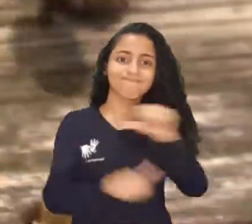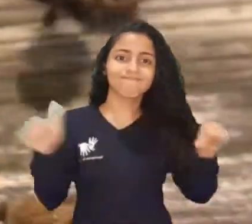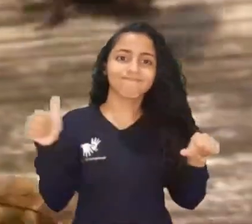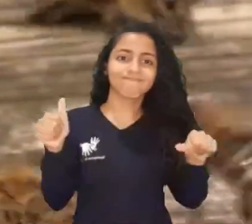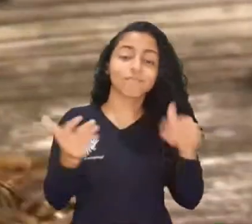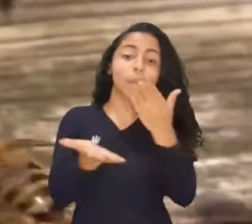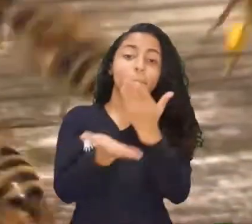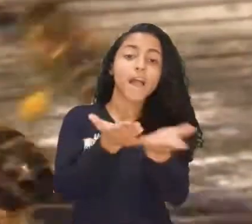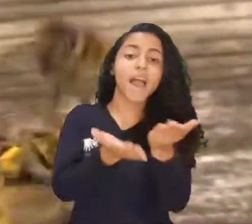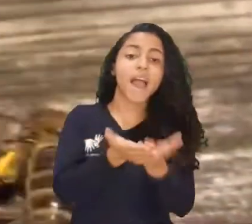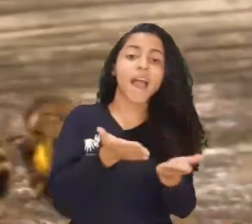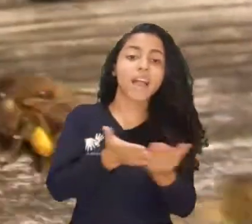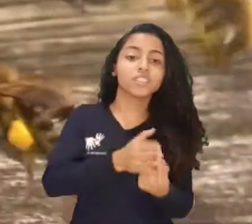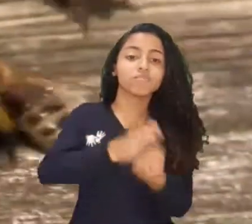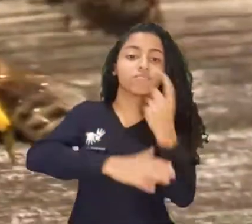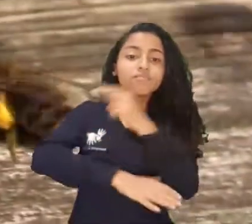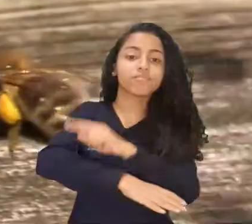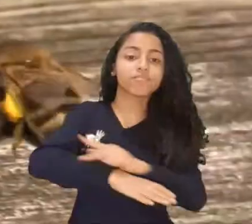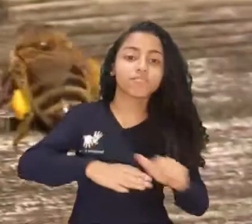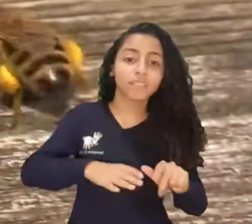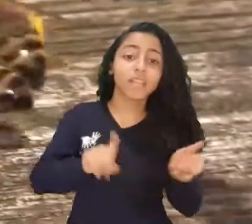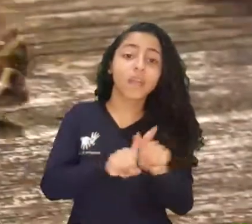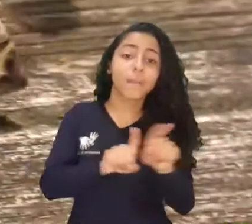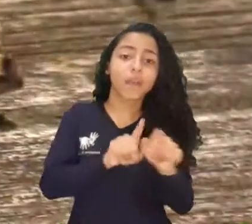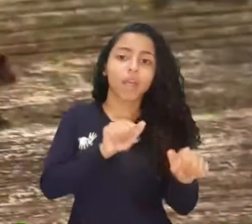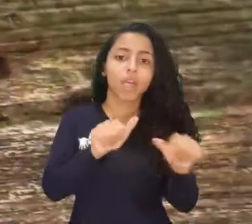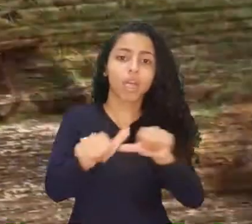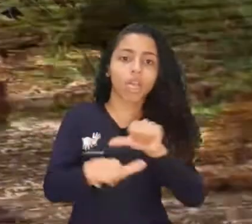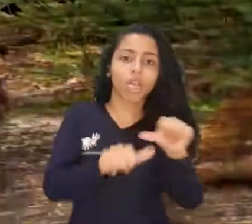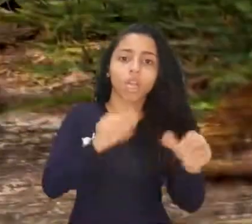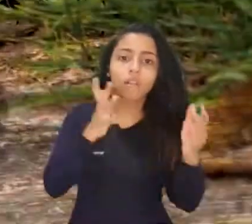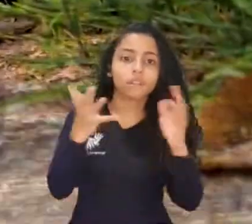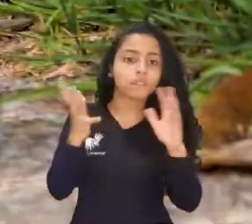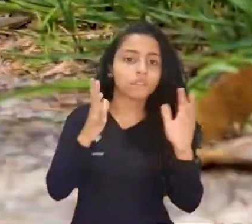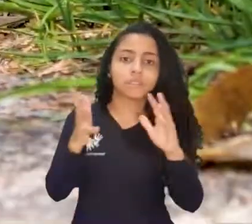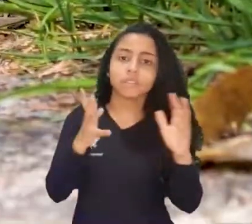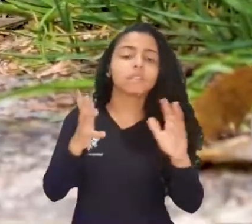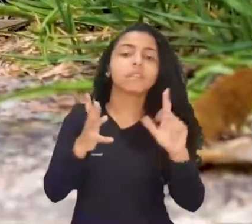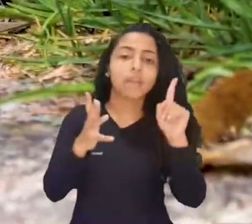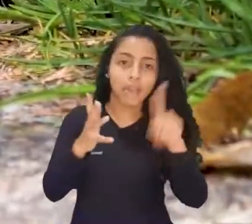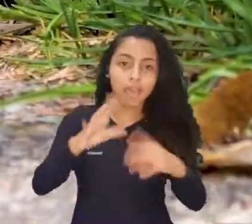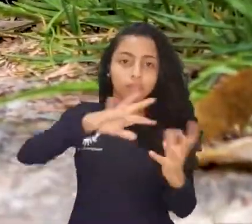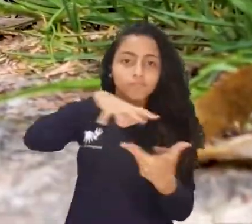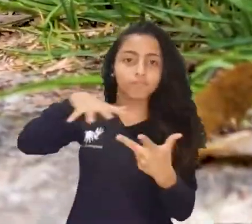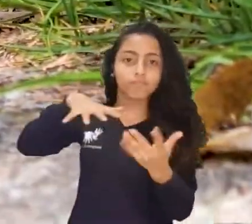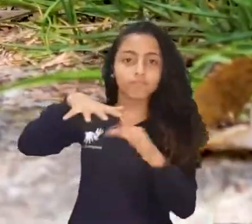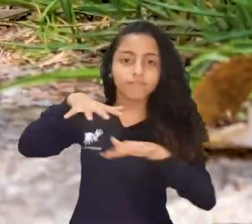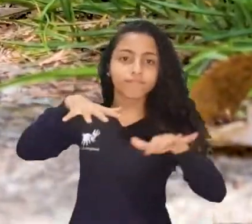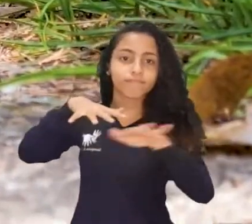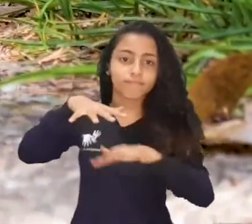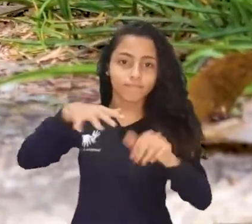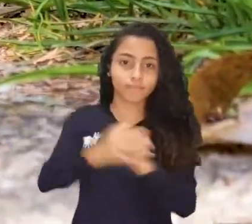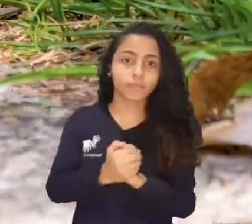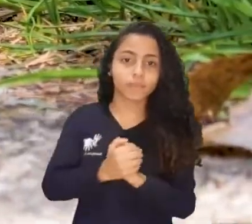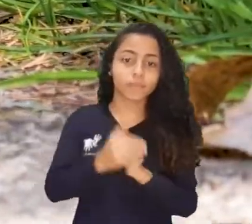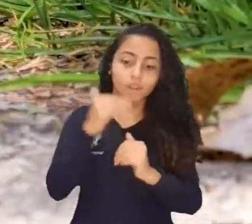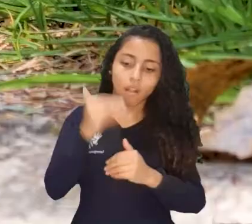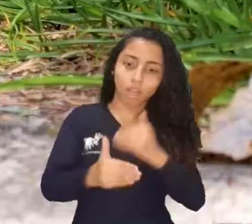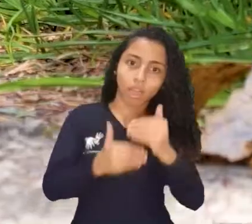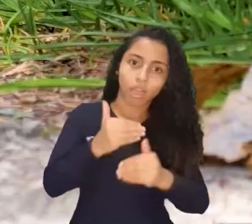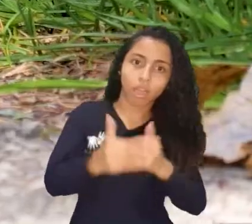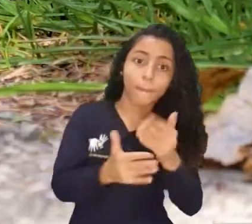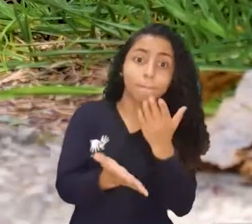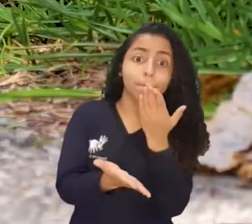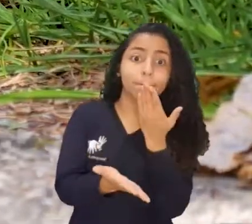levando à perda da biodiversidade e alterações nos ecossistemas. Como um efeito cascata, a perda de espécies